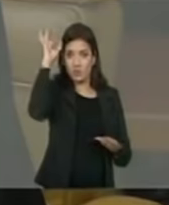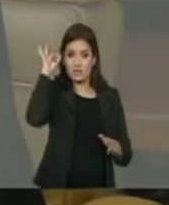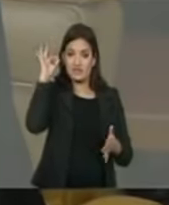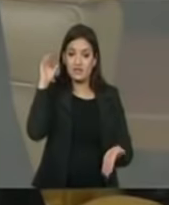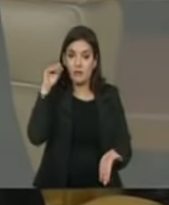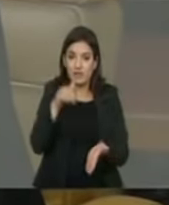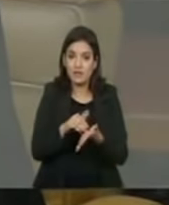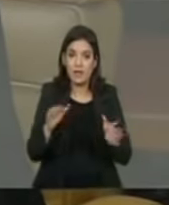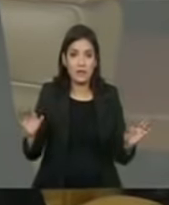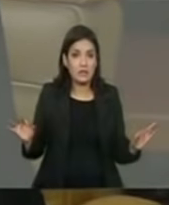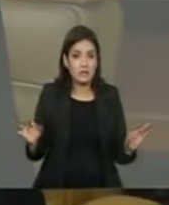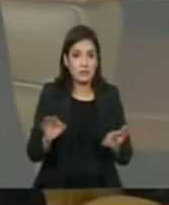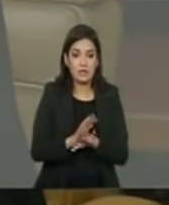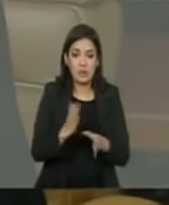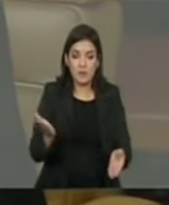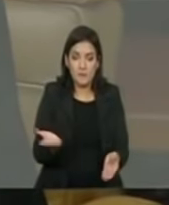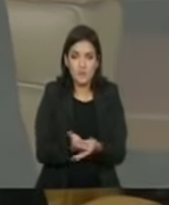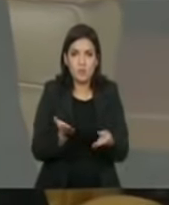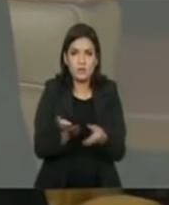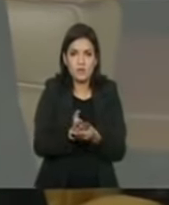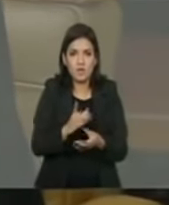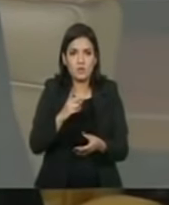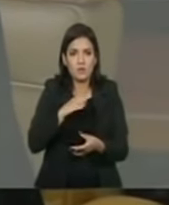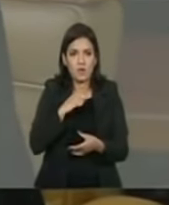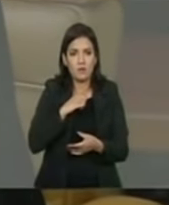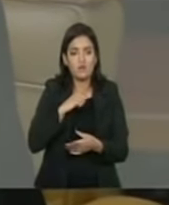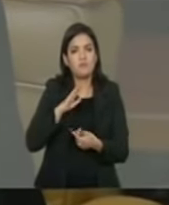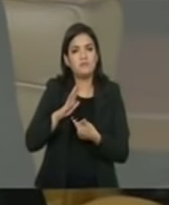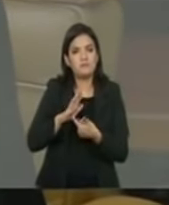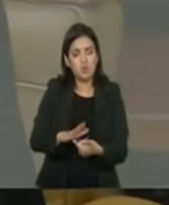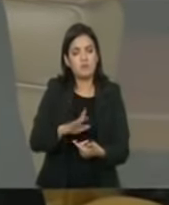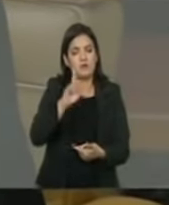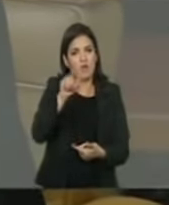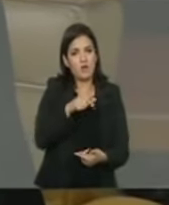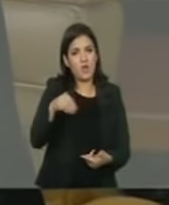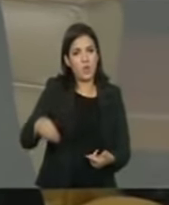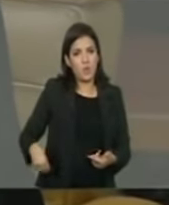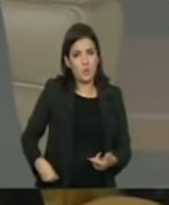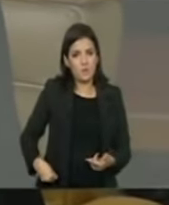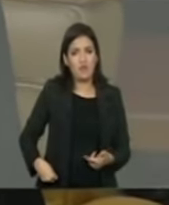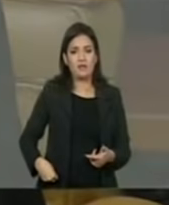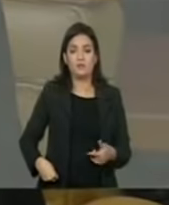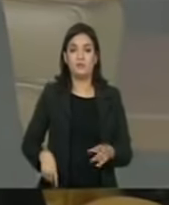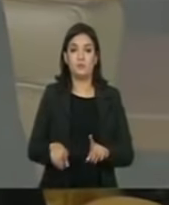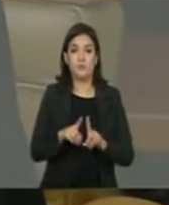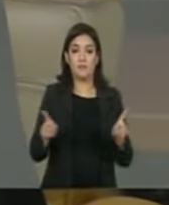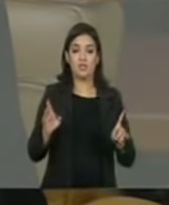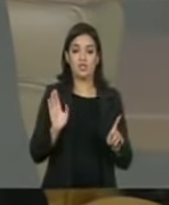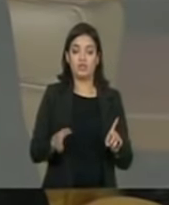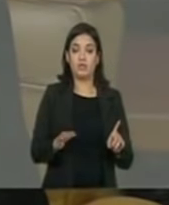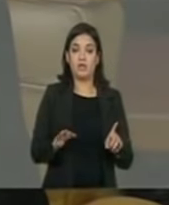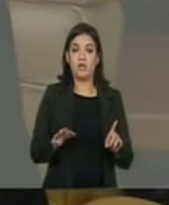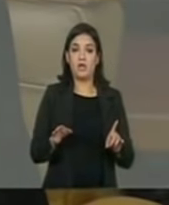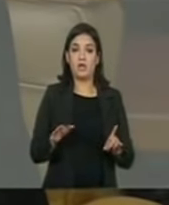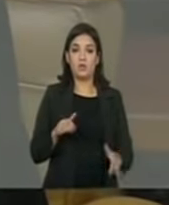reconhecida a sua culpabilidade em sede de condenação penal transitada em julgado